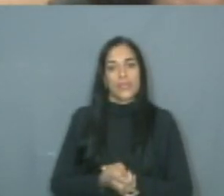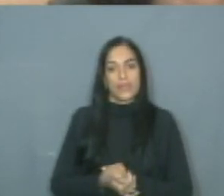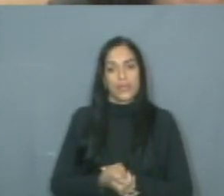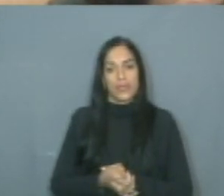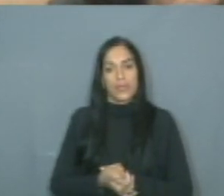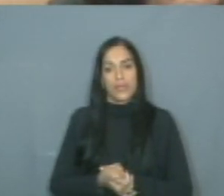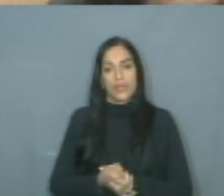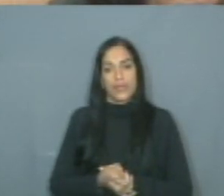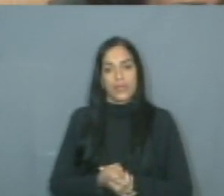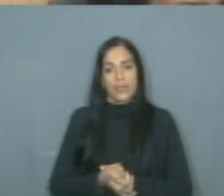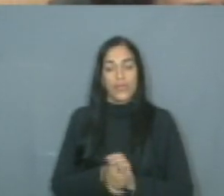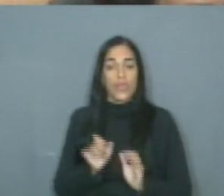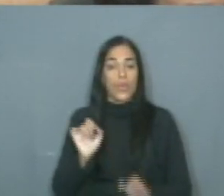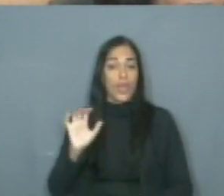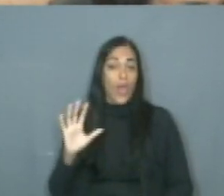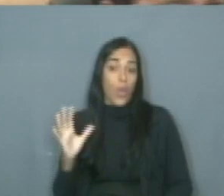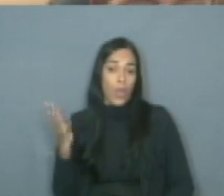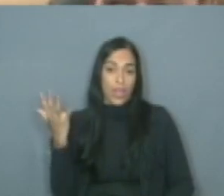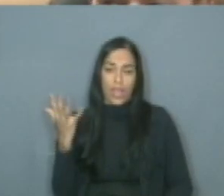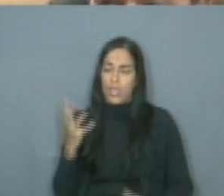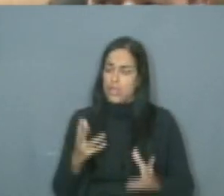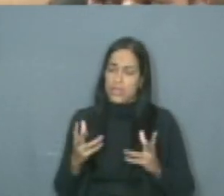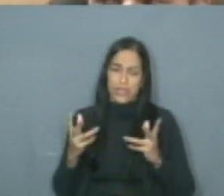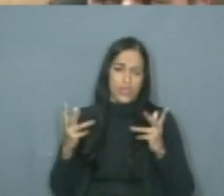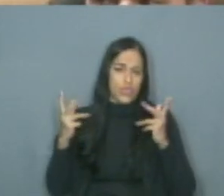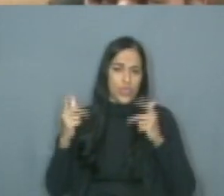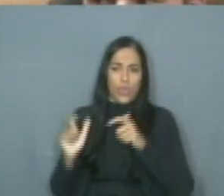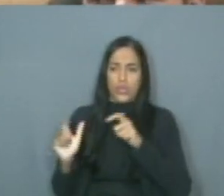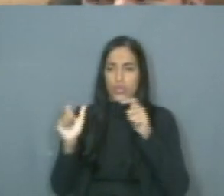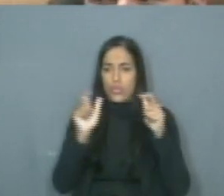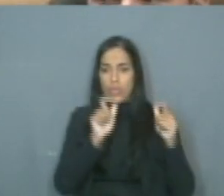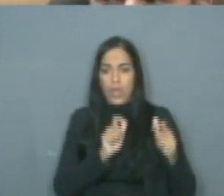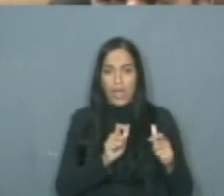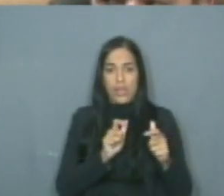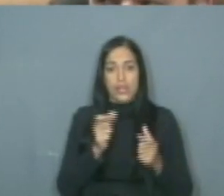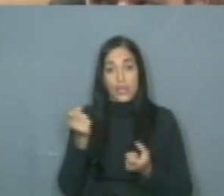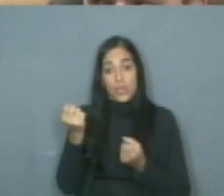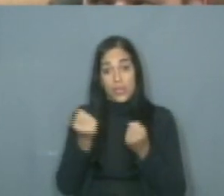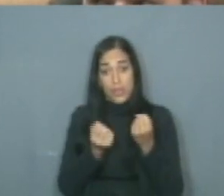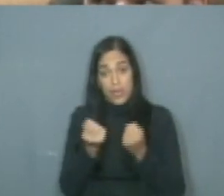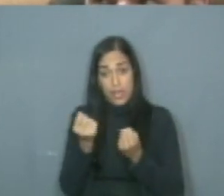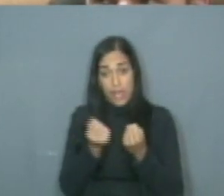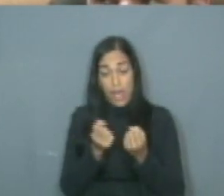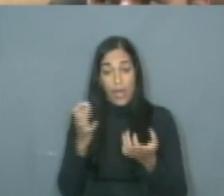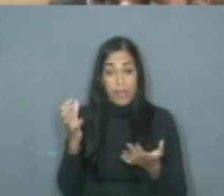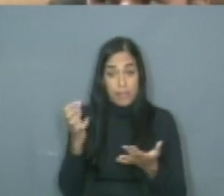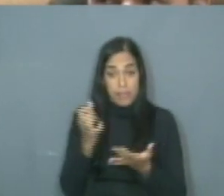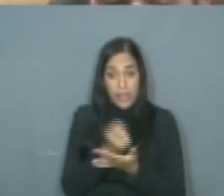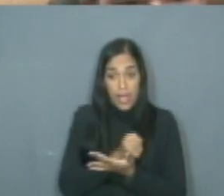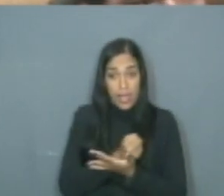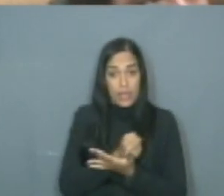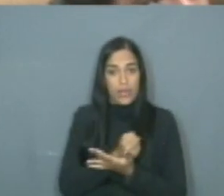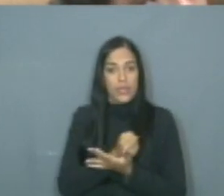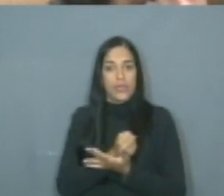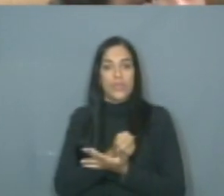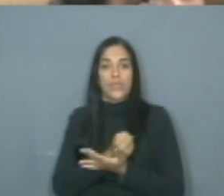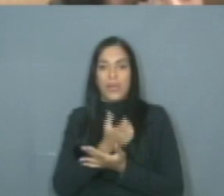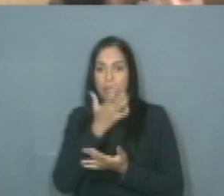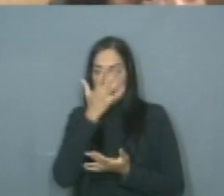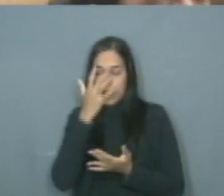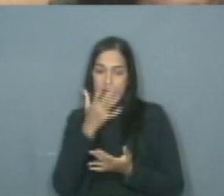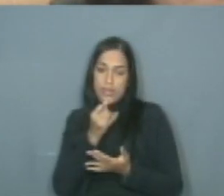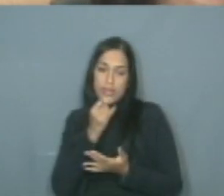Normalmente, o que acontece, o formato em todos os lugares, quando um carro é pego de uma forma que a pessoa coloca